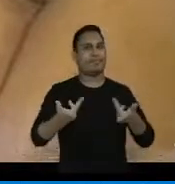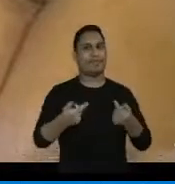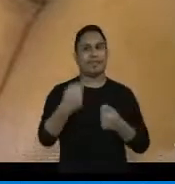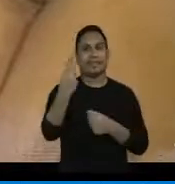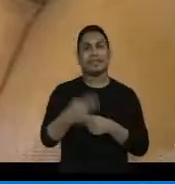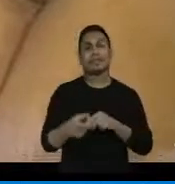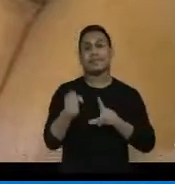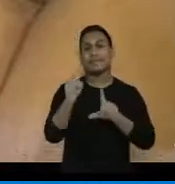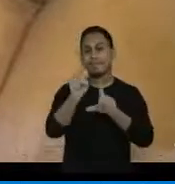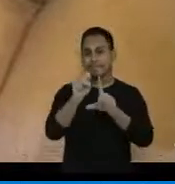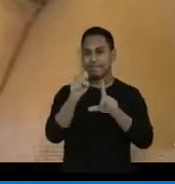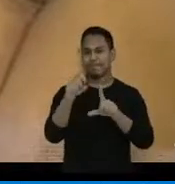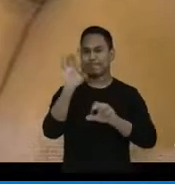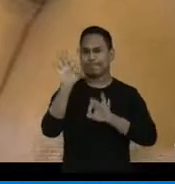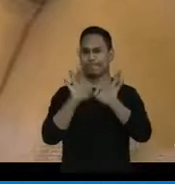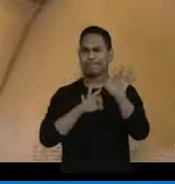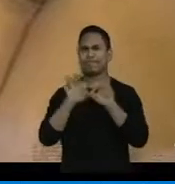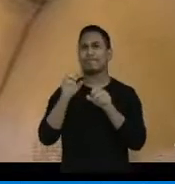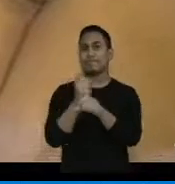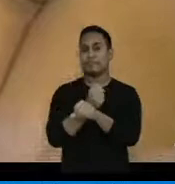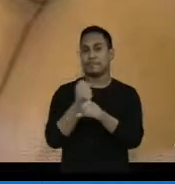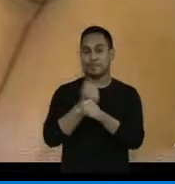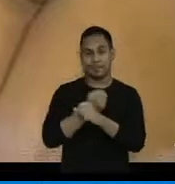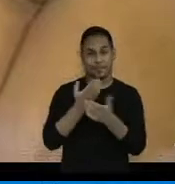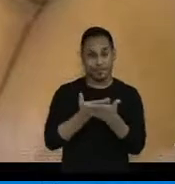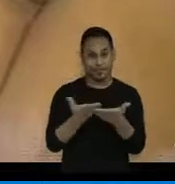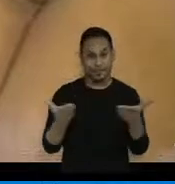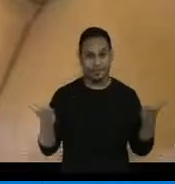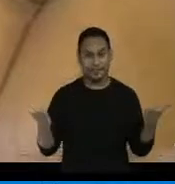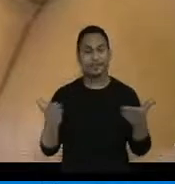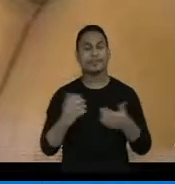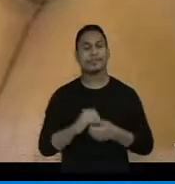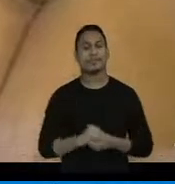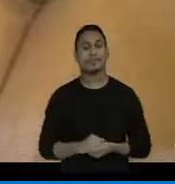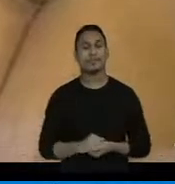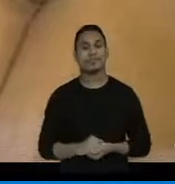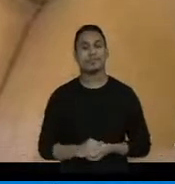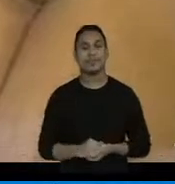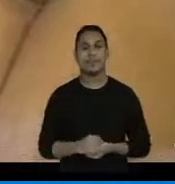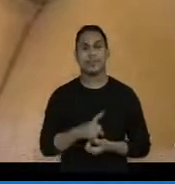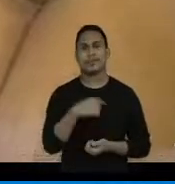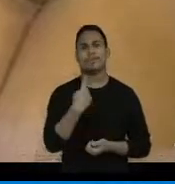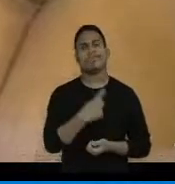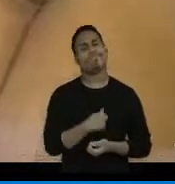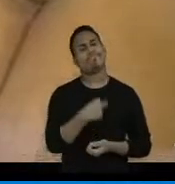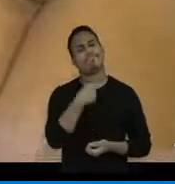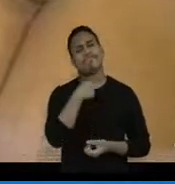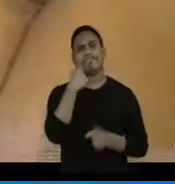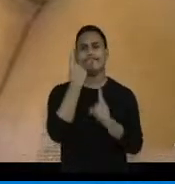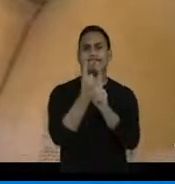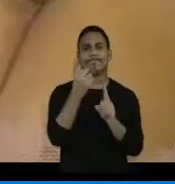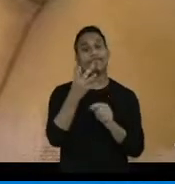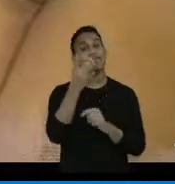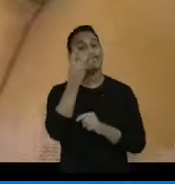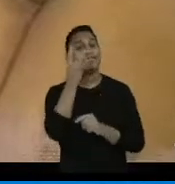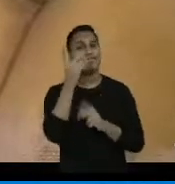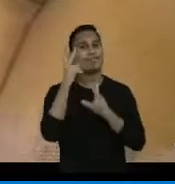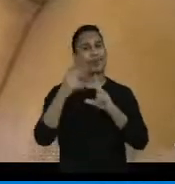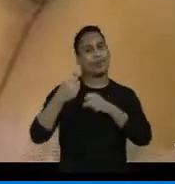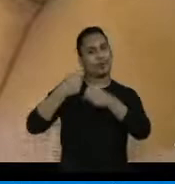vocês. Como a gente não pôde se encontrar pessoalmente como nos anos anteriores, né? Agora vamos ter que